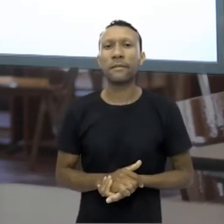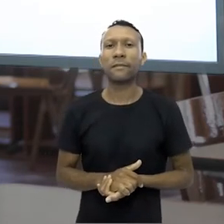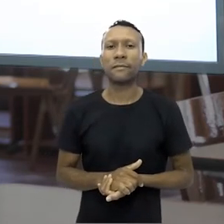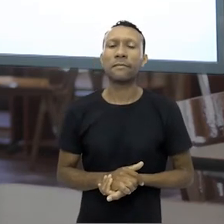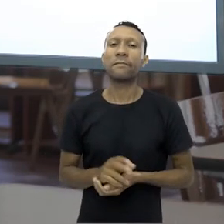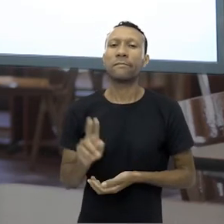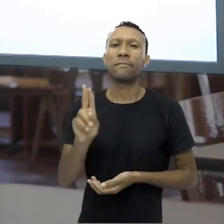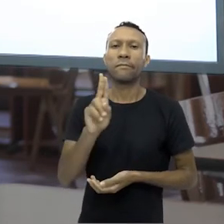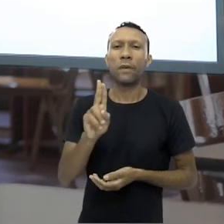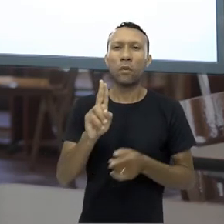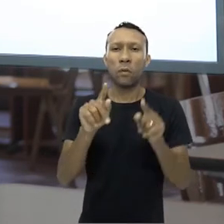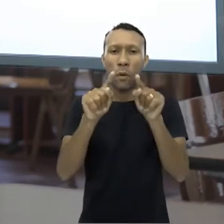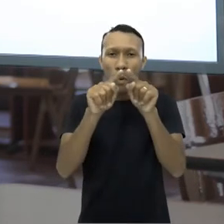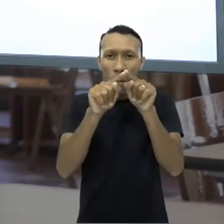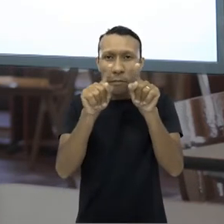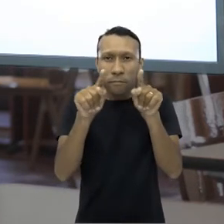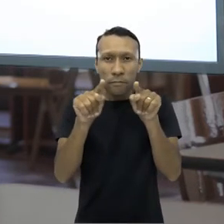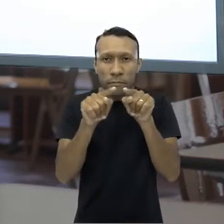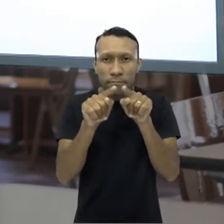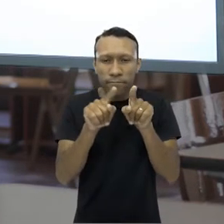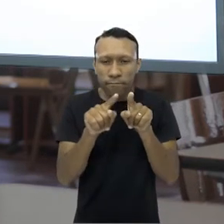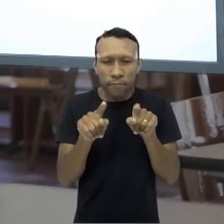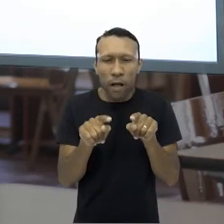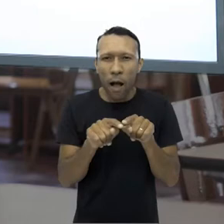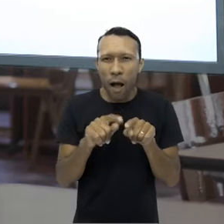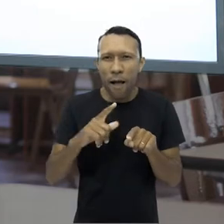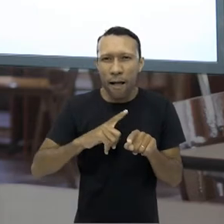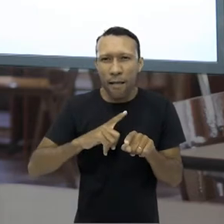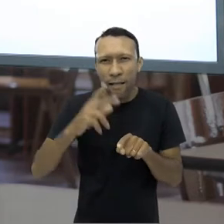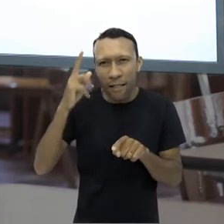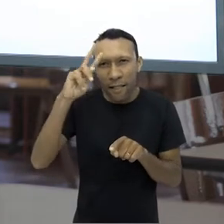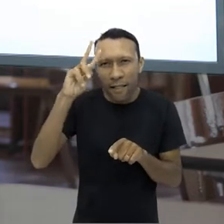vai usar o quadradinho de 1 por 1 ou de